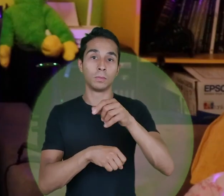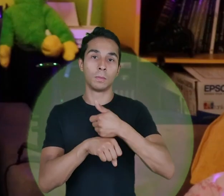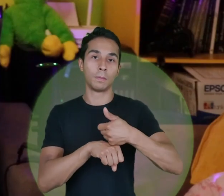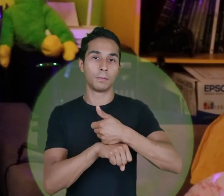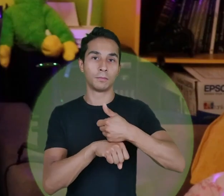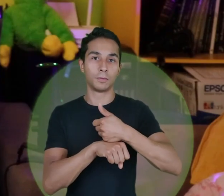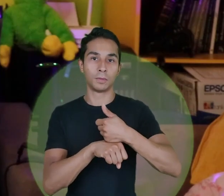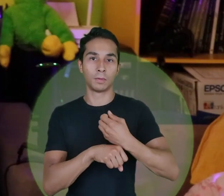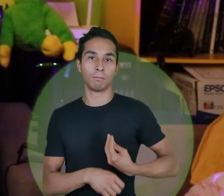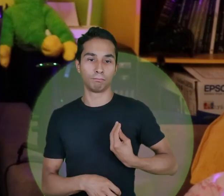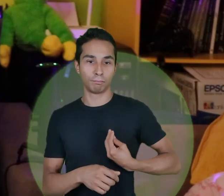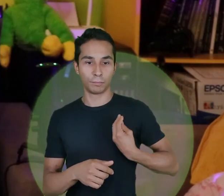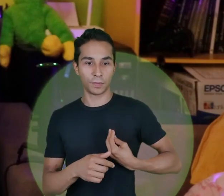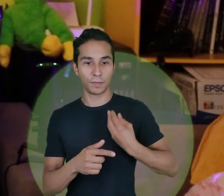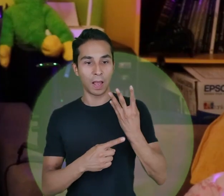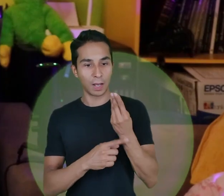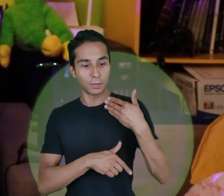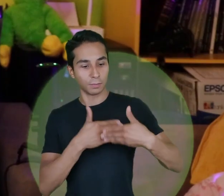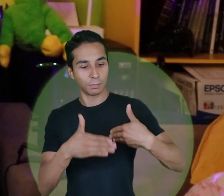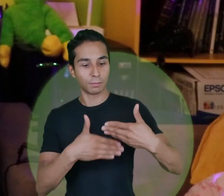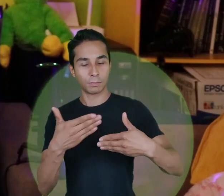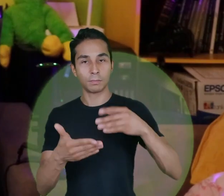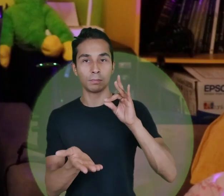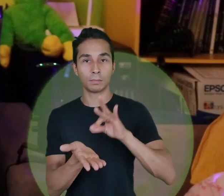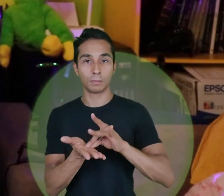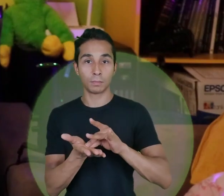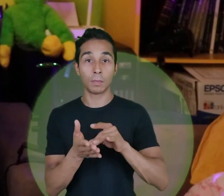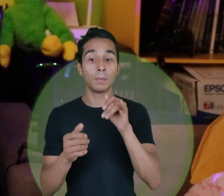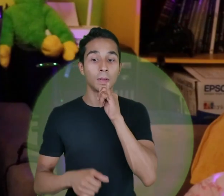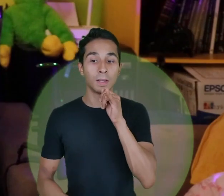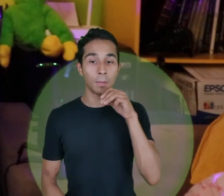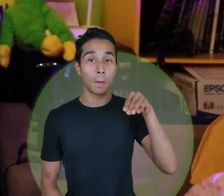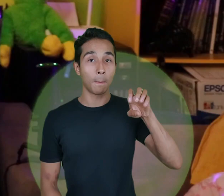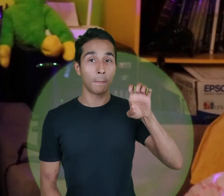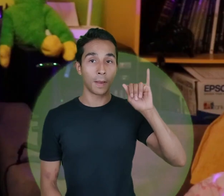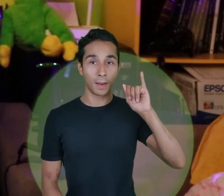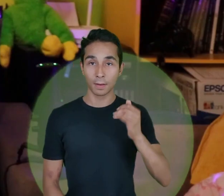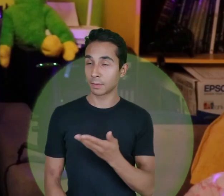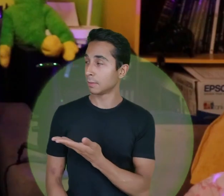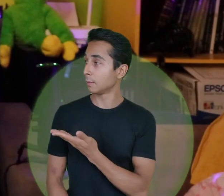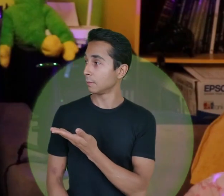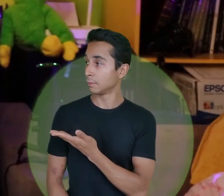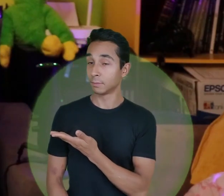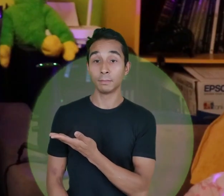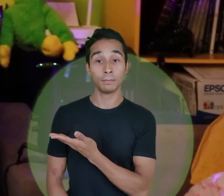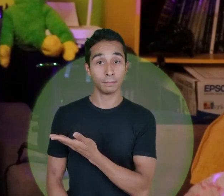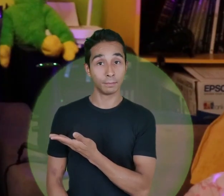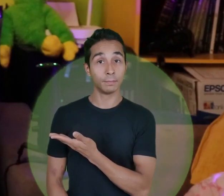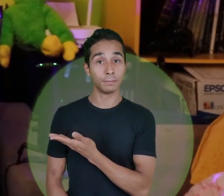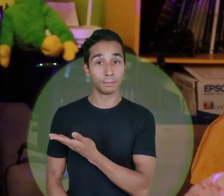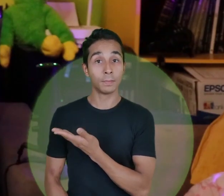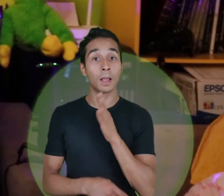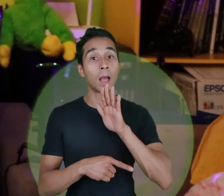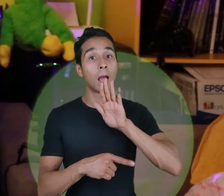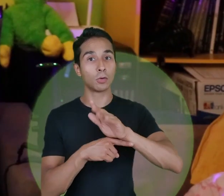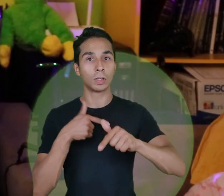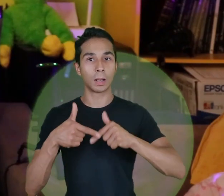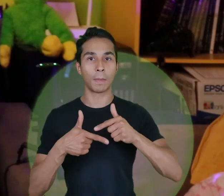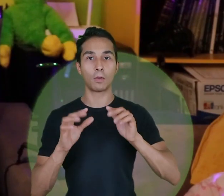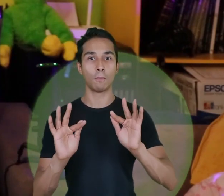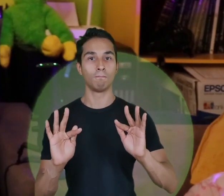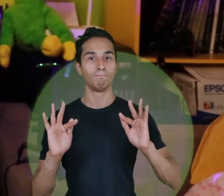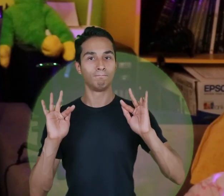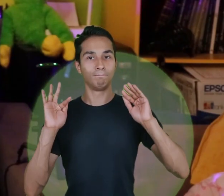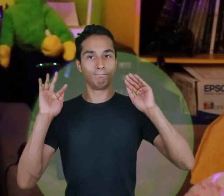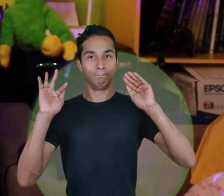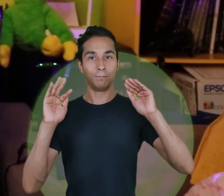você se profissionalizar e realmente viver disso. Uma das primeiras coisas é o MEI, né, o microempreendedor individual, que vai te ajudar a formalizar o